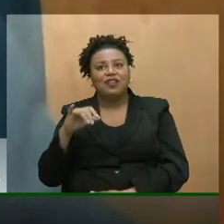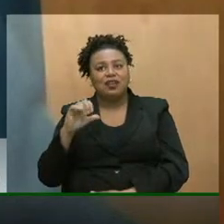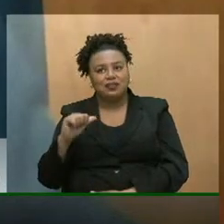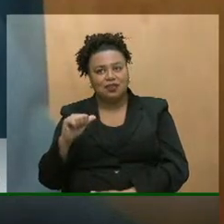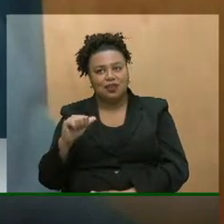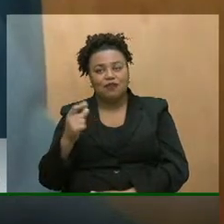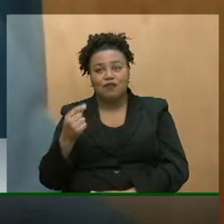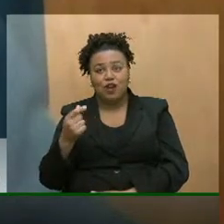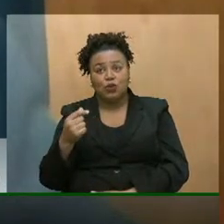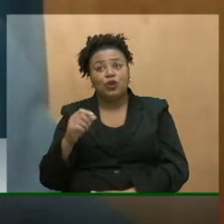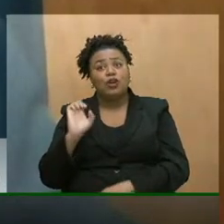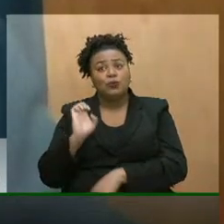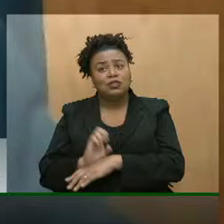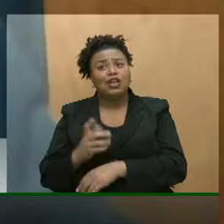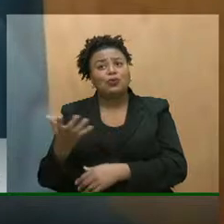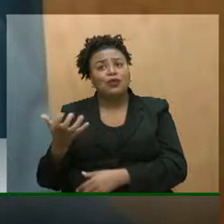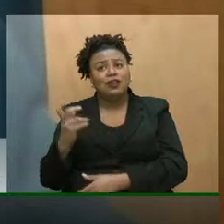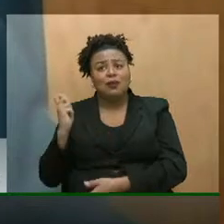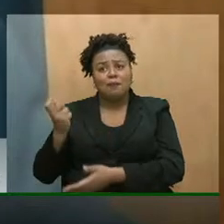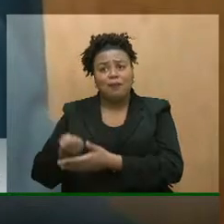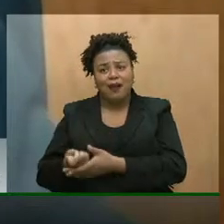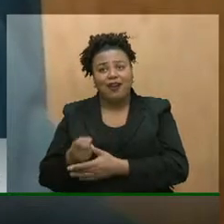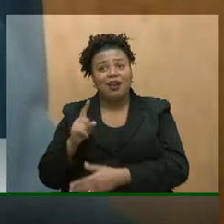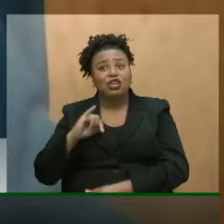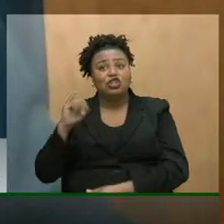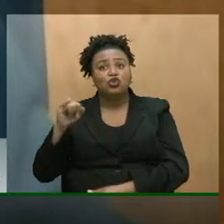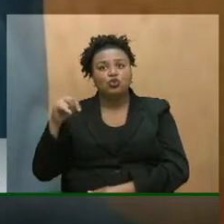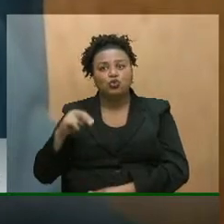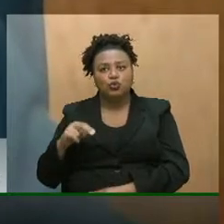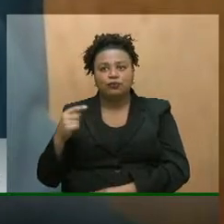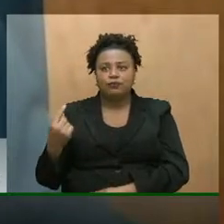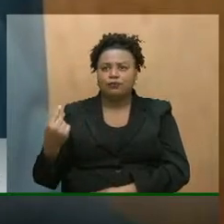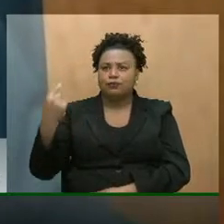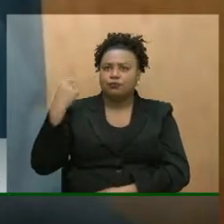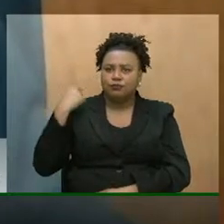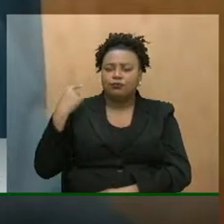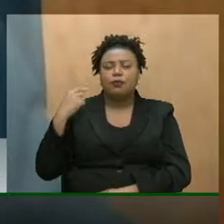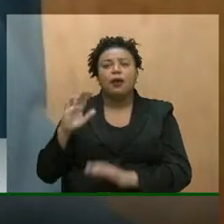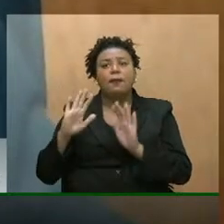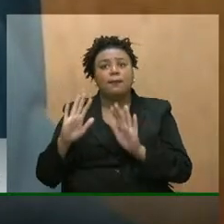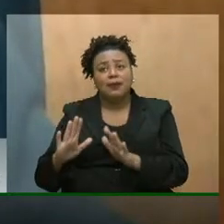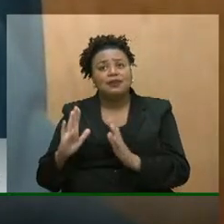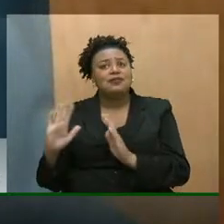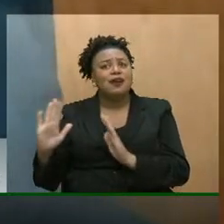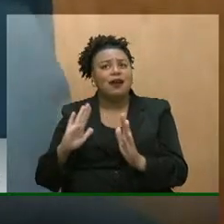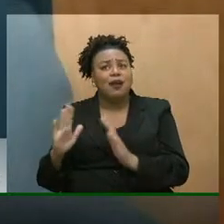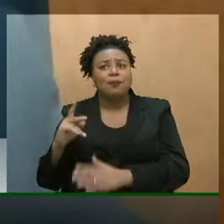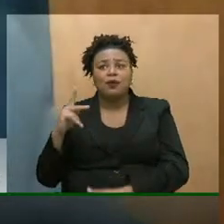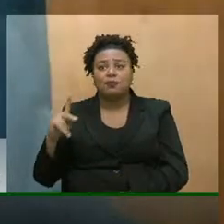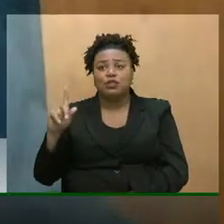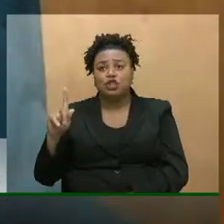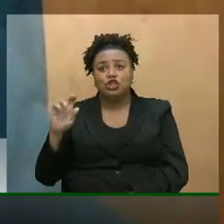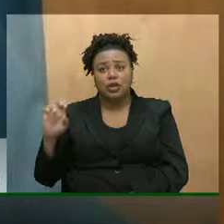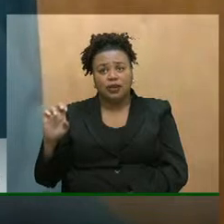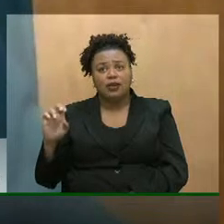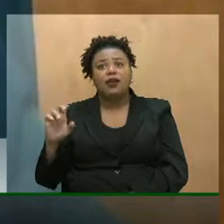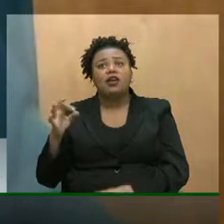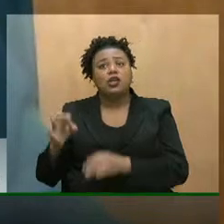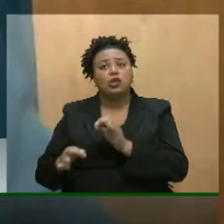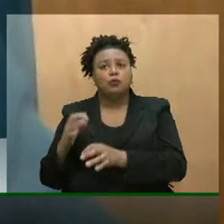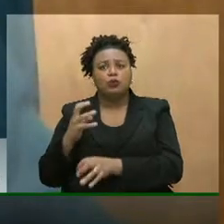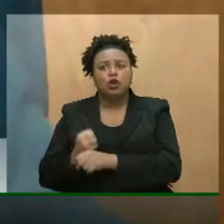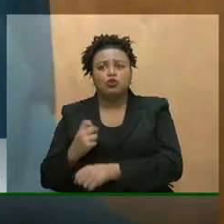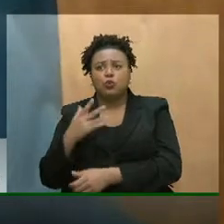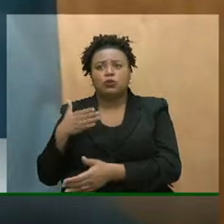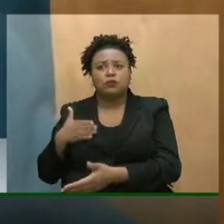o Estado iria pagar. Isso lá em junho. Só que aí, na época, a PGE e o Tribunal de Contas